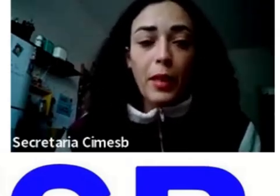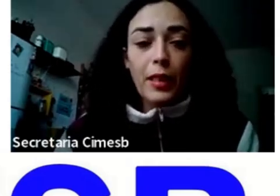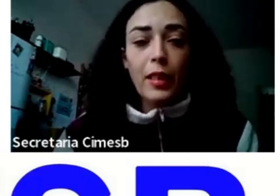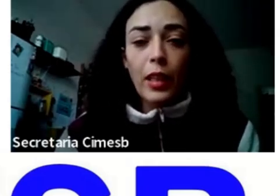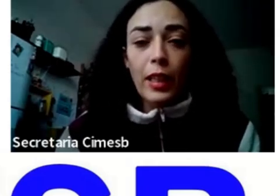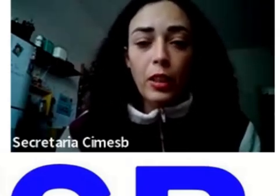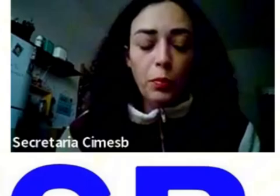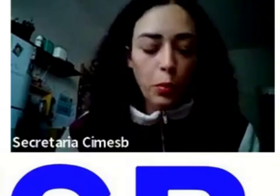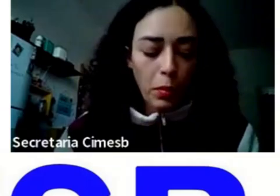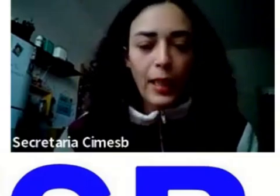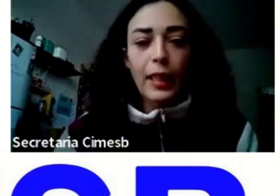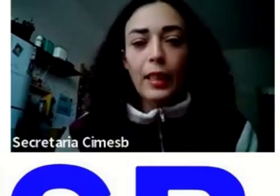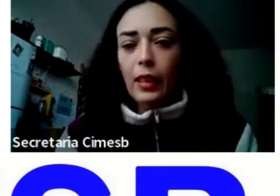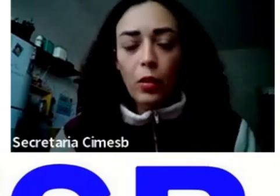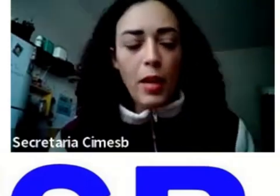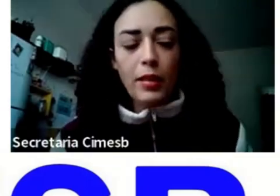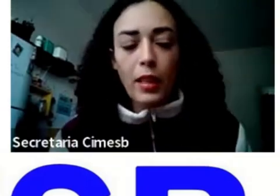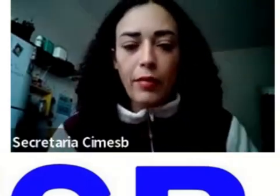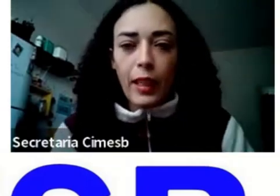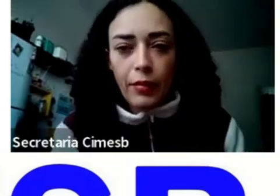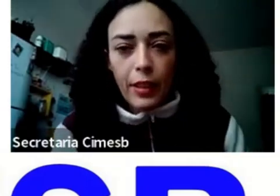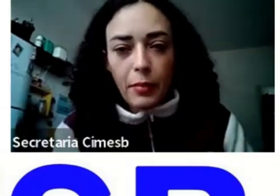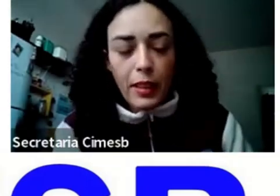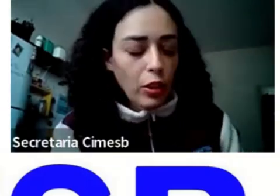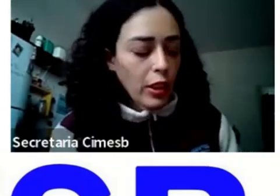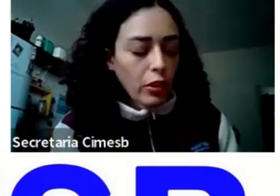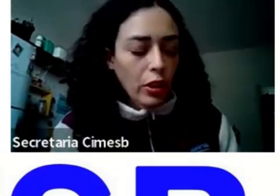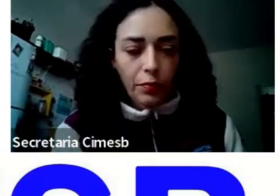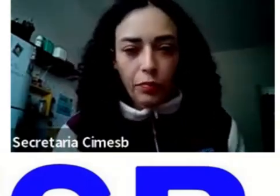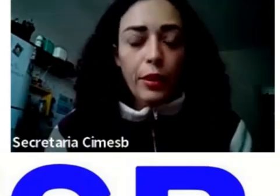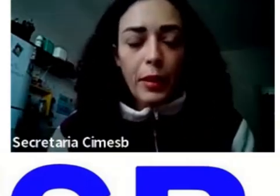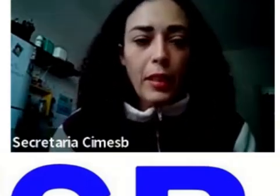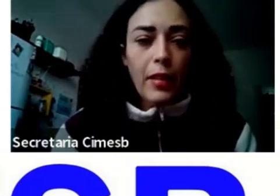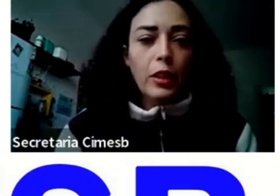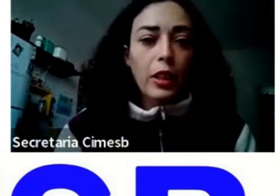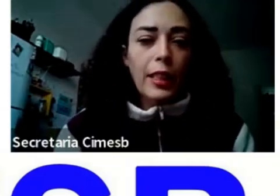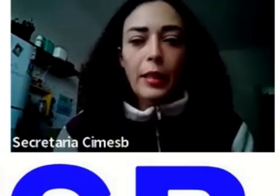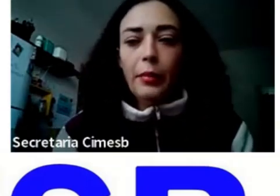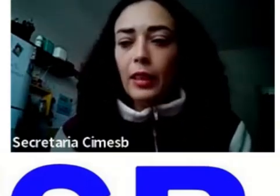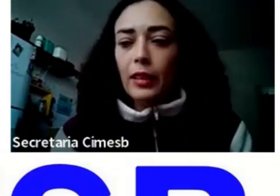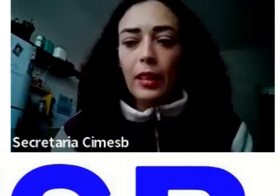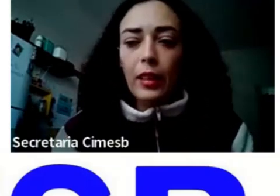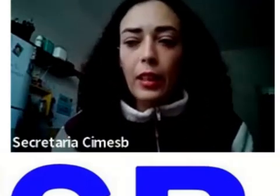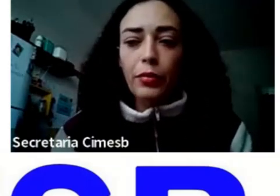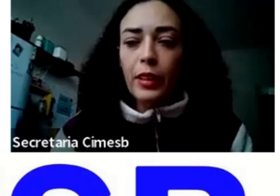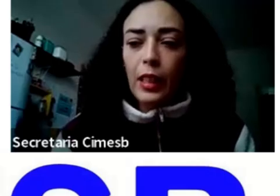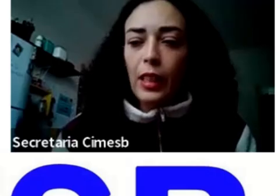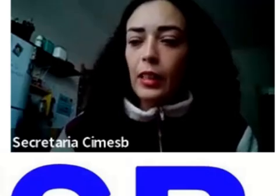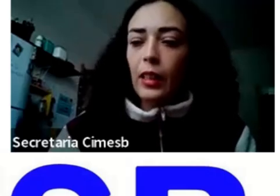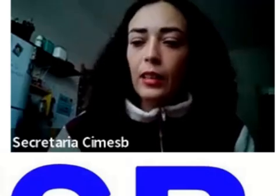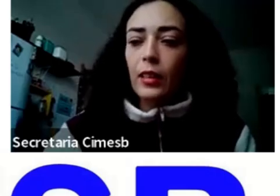essa formação na rede pública e começo a levar cada vez mais adiante a formação aí de Libras,